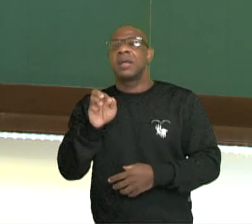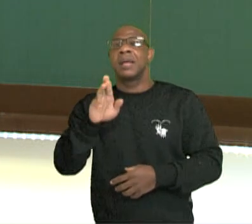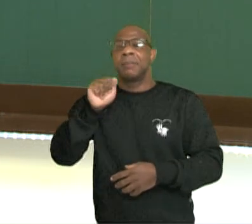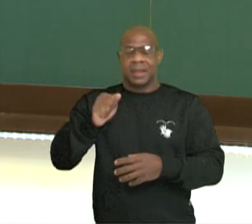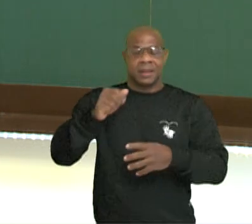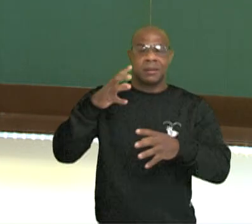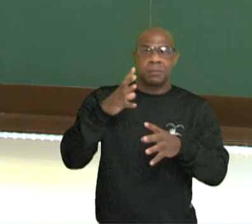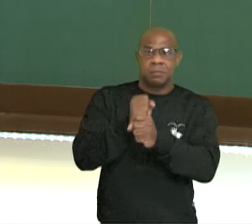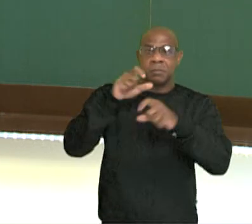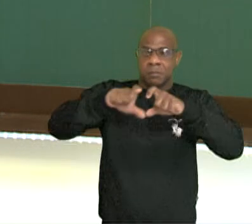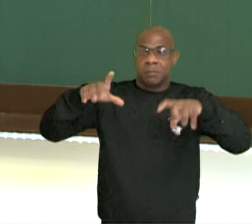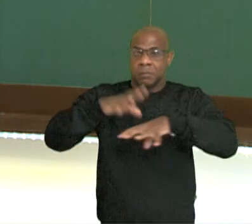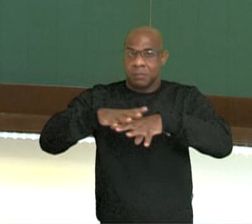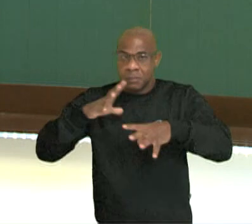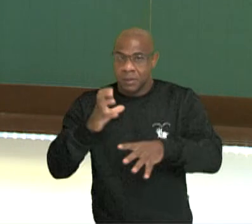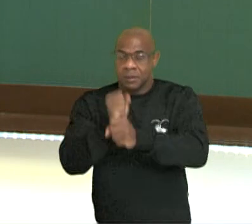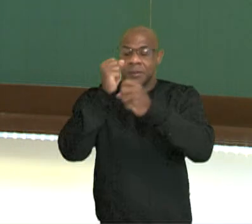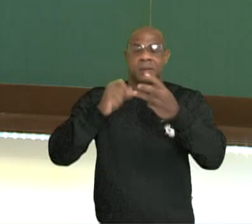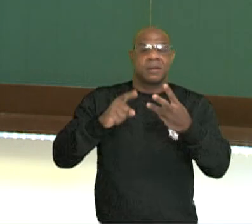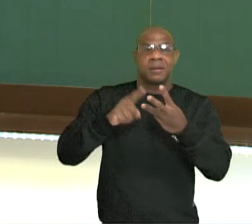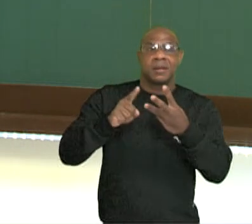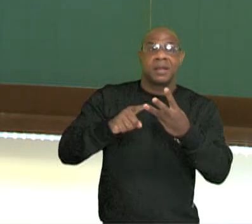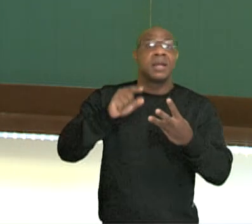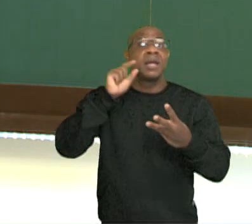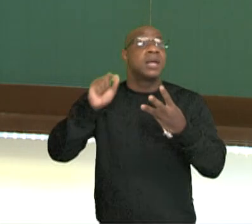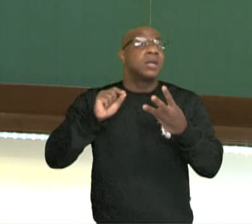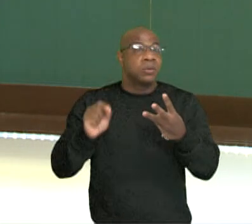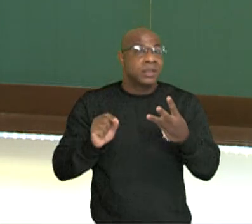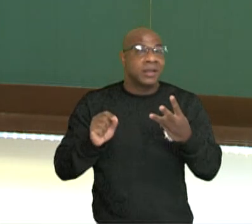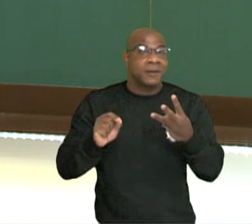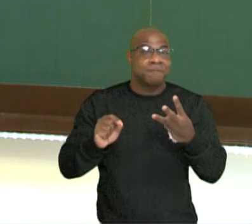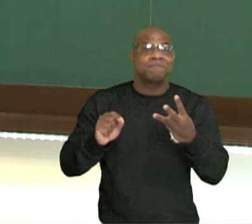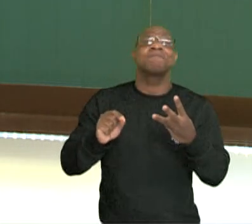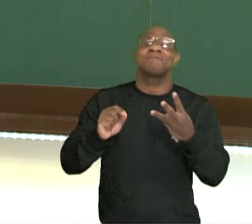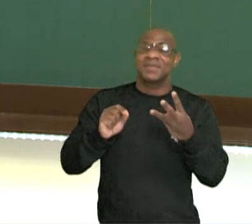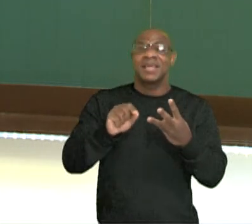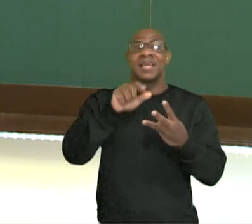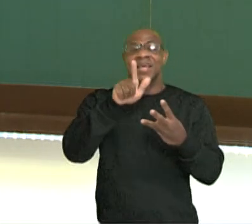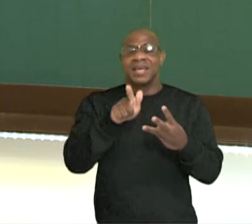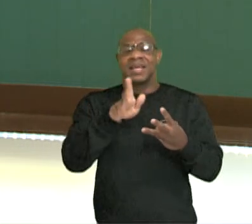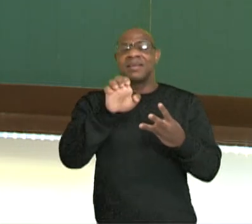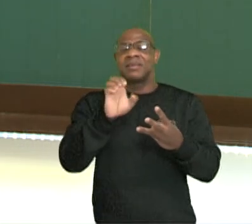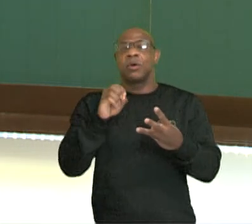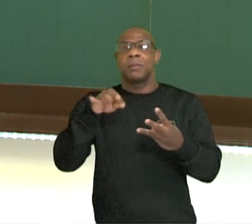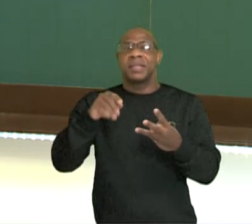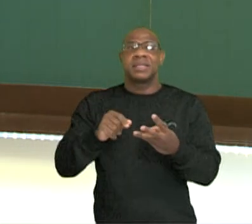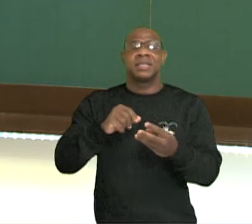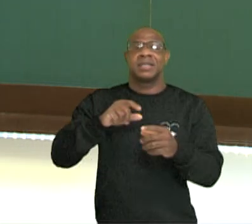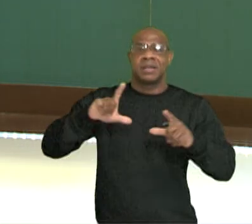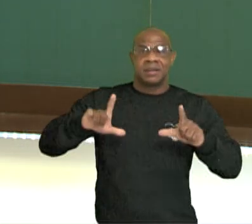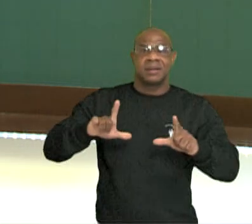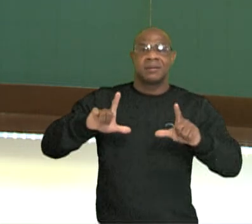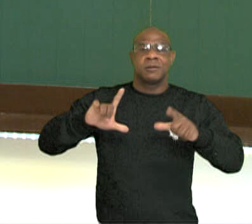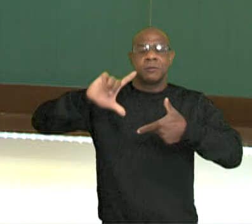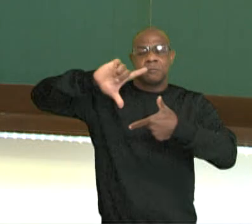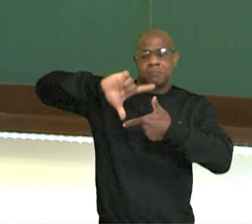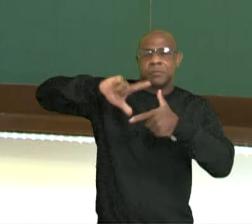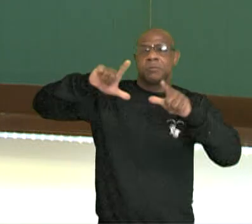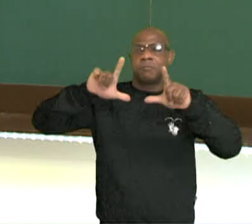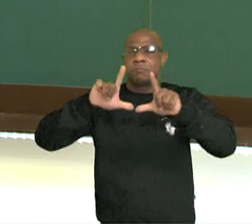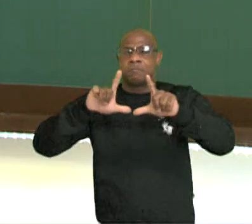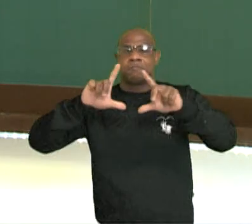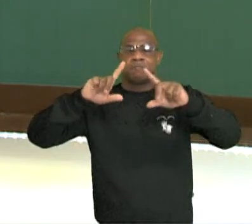a gente vai fechando, tá? E na geometria, você vai ver que a potência entra lá no estudo das áreas. Olha